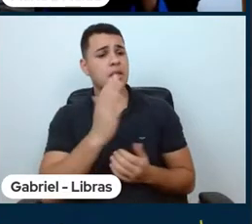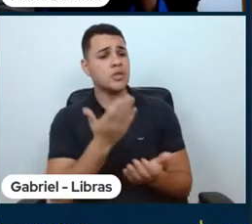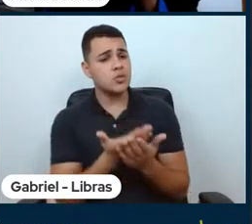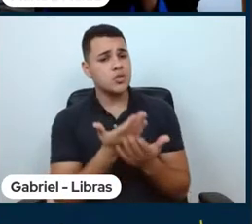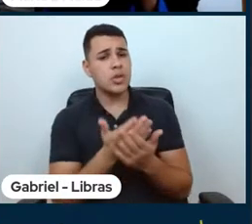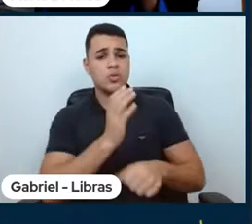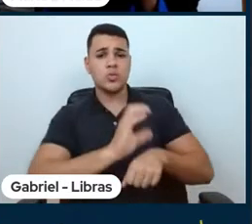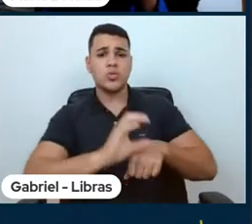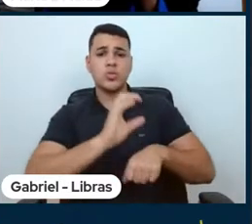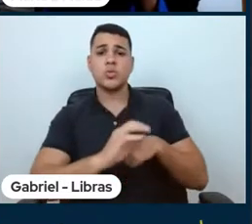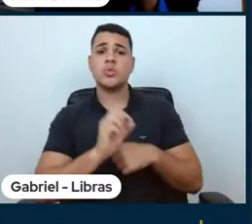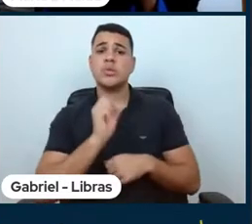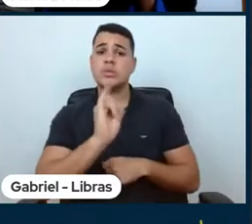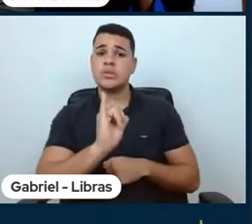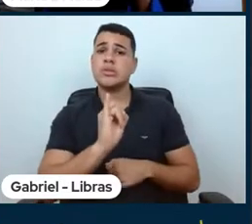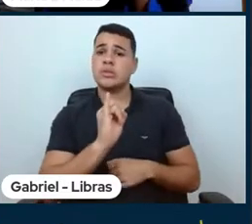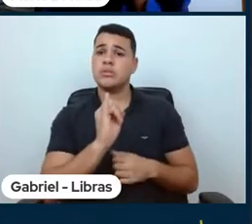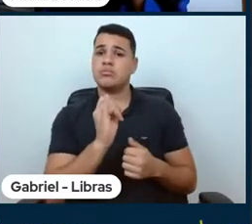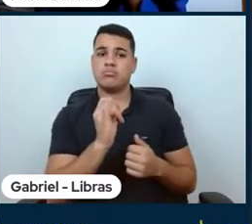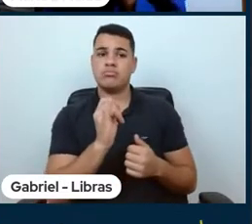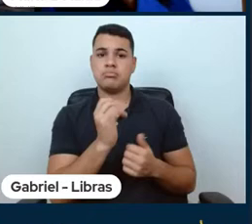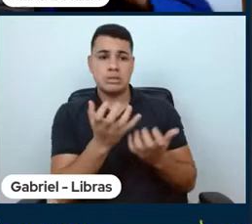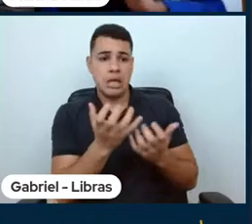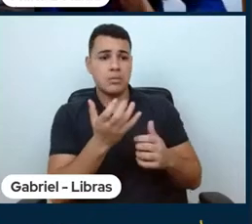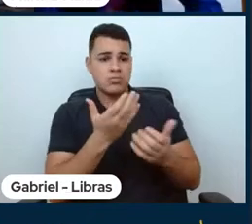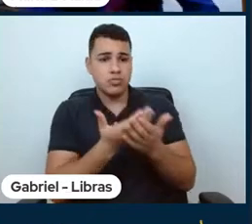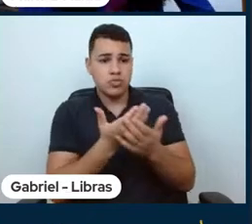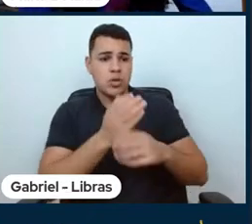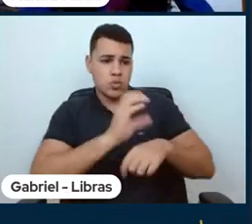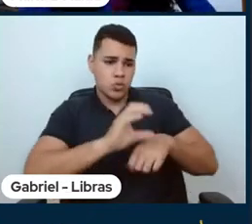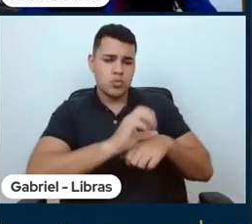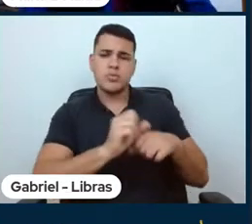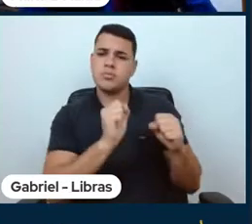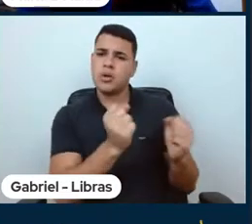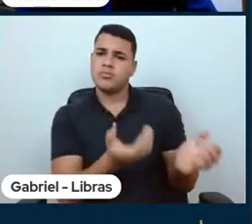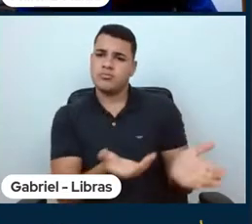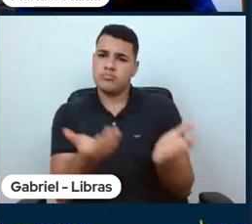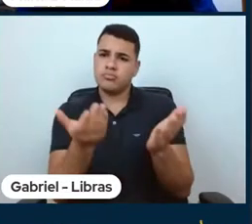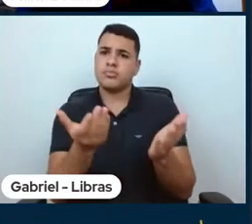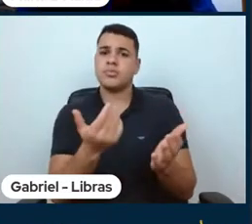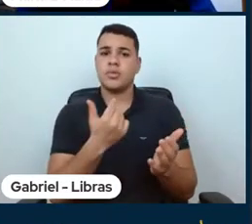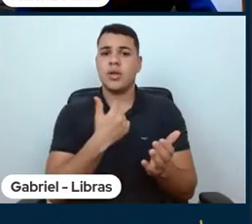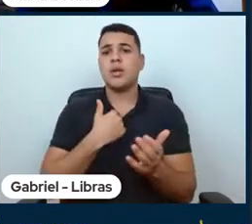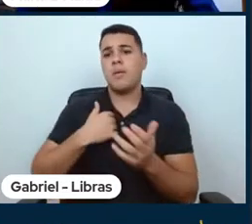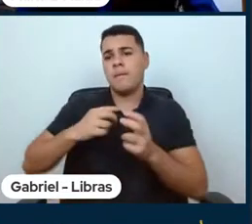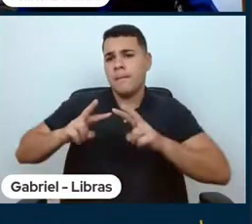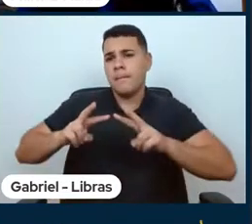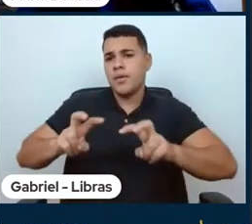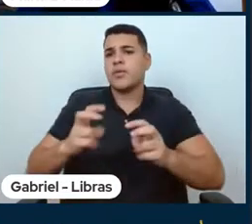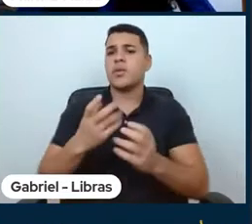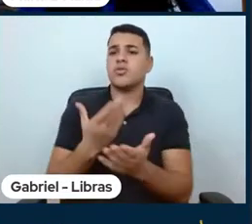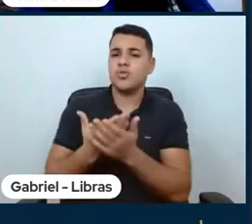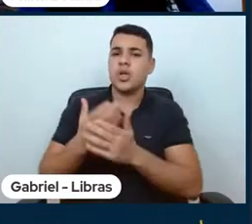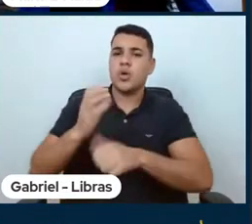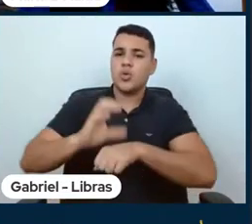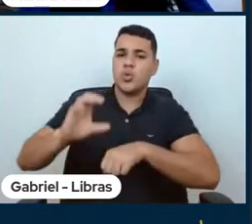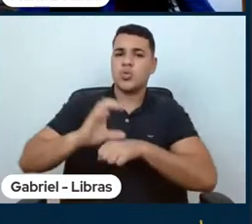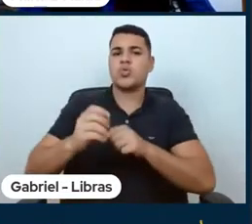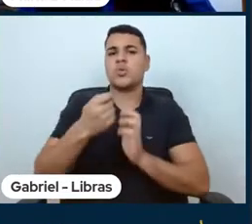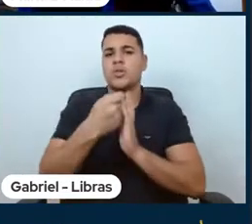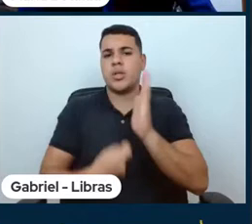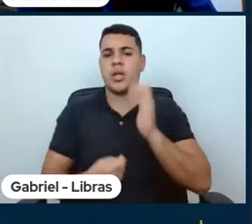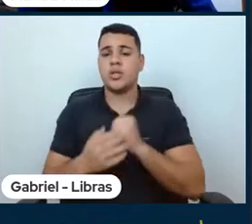tipo, o que eu precisava era me aprimorar, conhecer um pouco mais desse mundo de textos, e daí eu fui fazer cursos. Fiz de